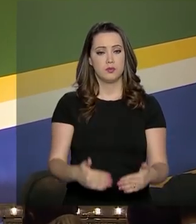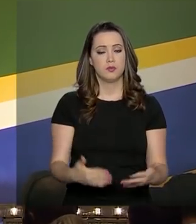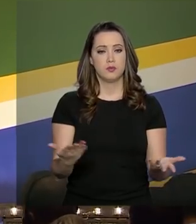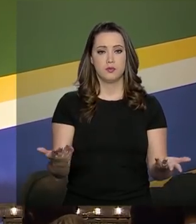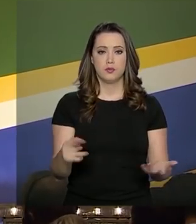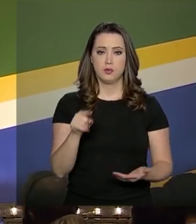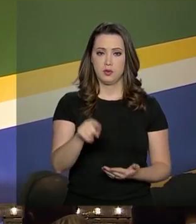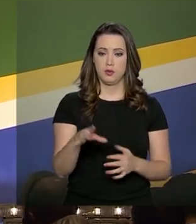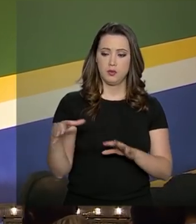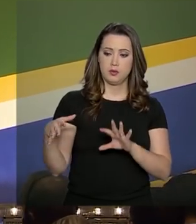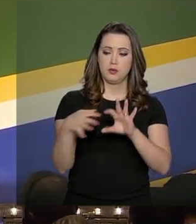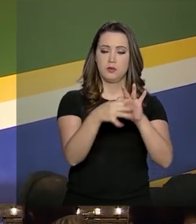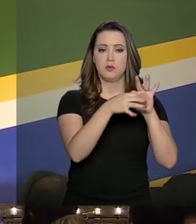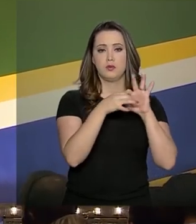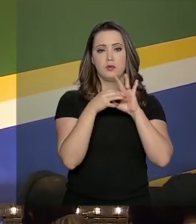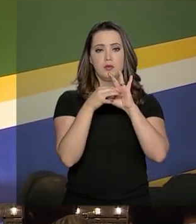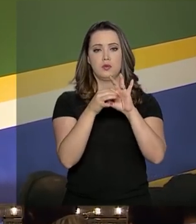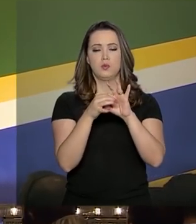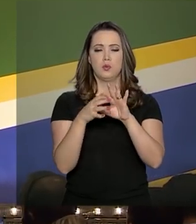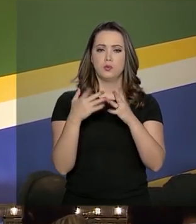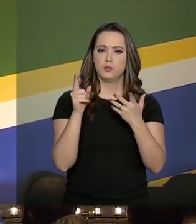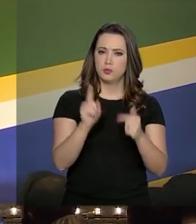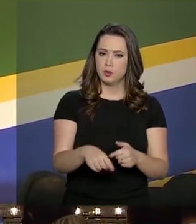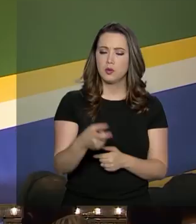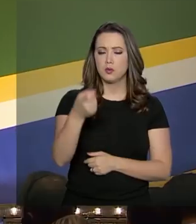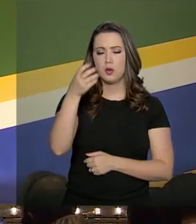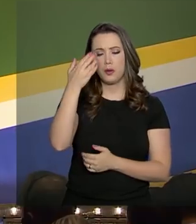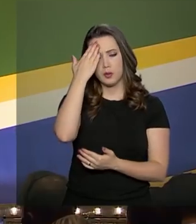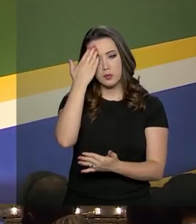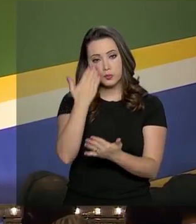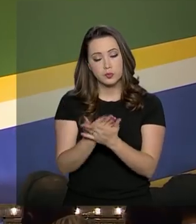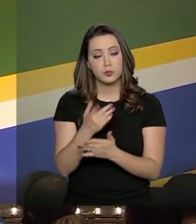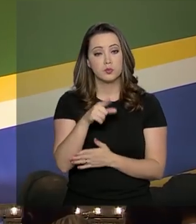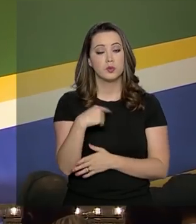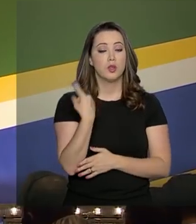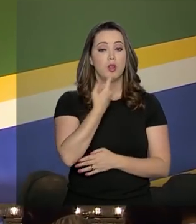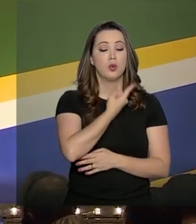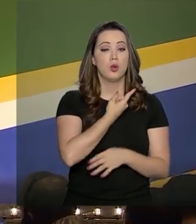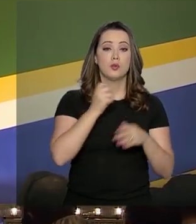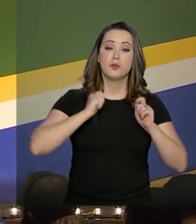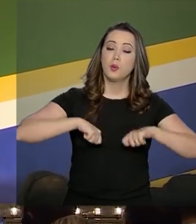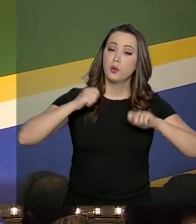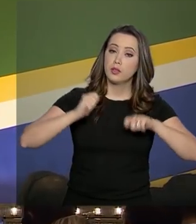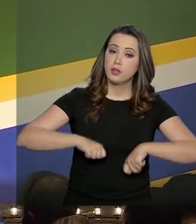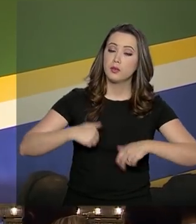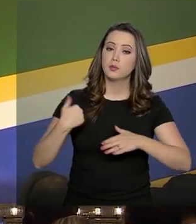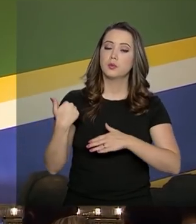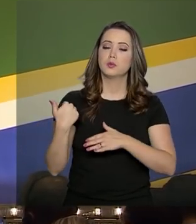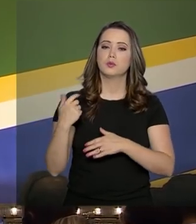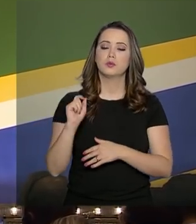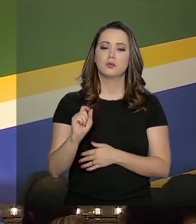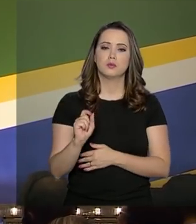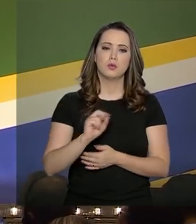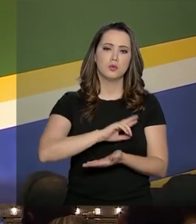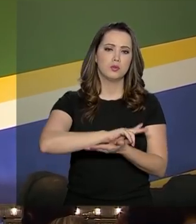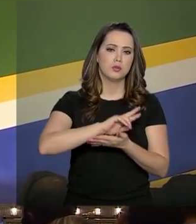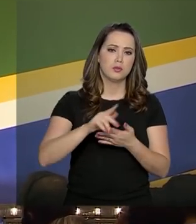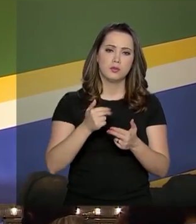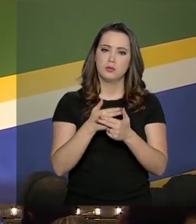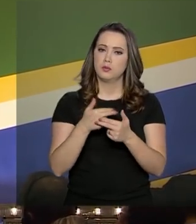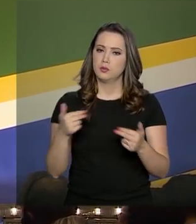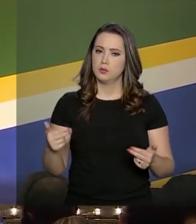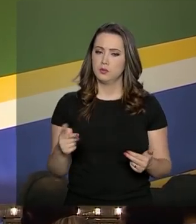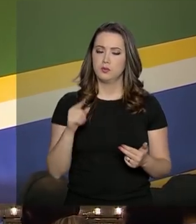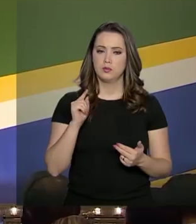É com essas parcerias, com esse casamento e com essa confiança, é que nós podemos fazer muita coisa